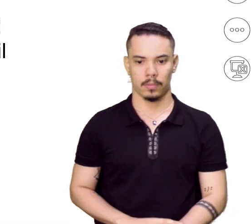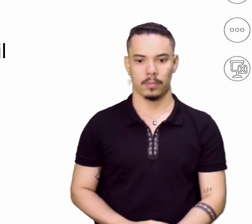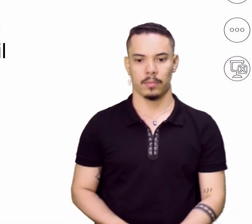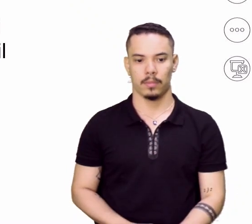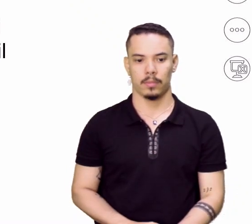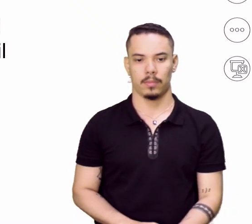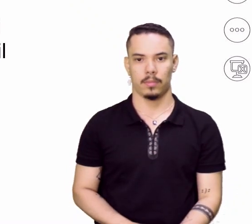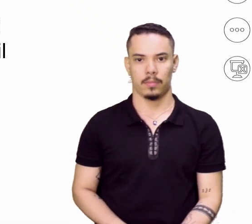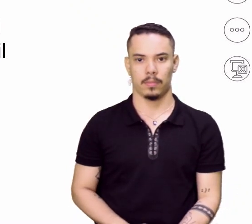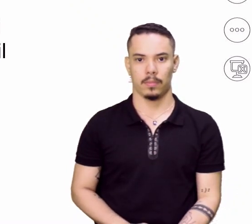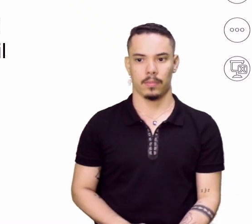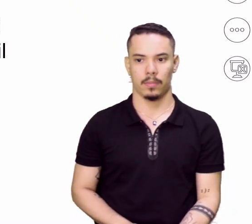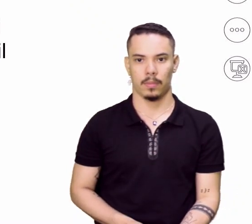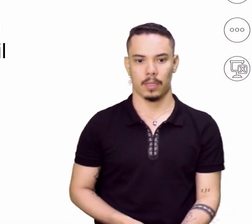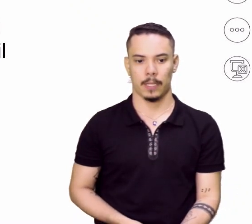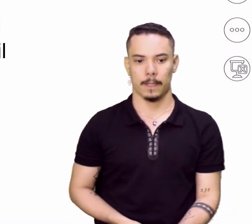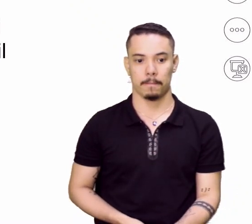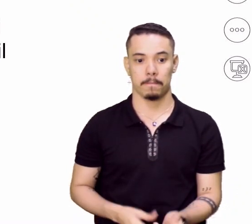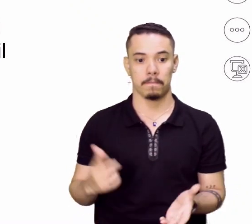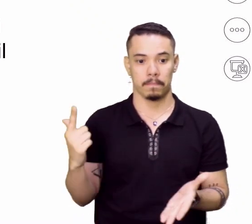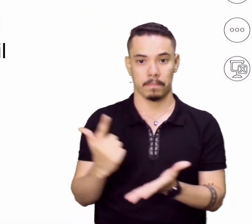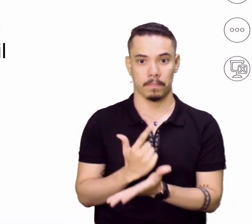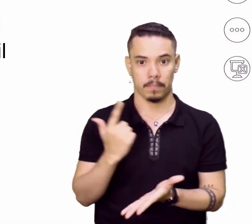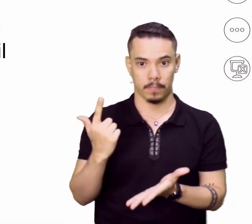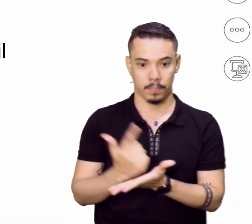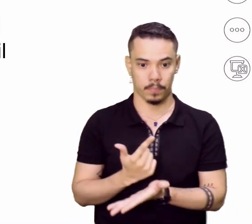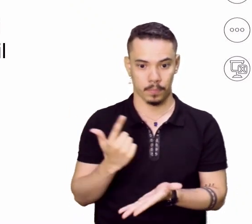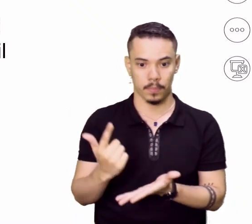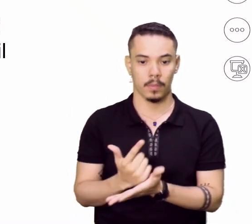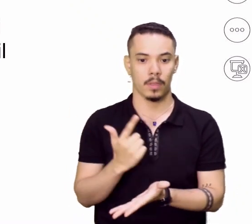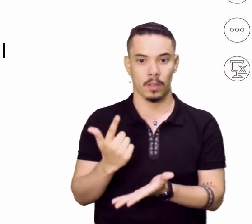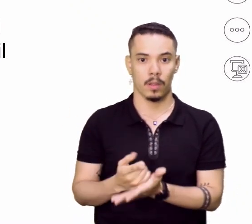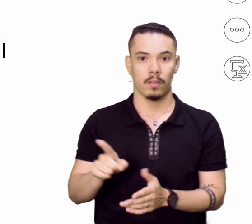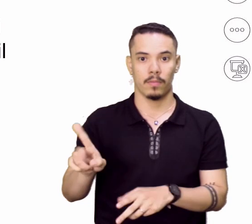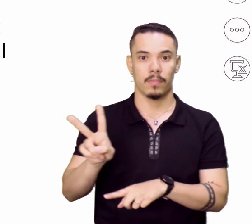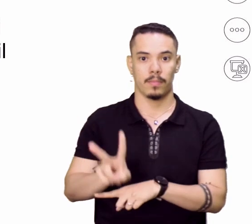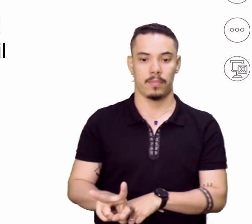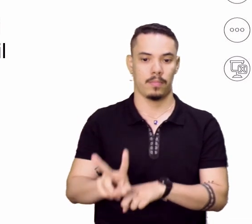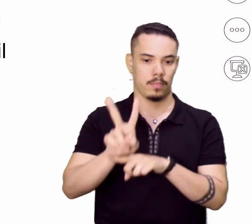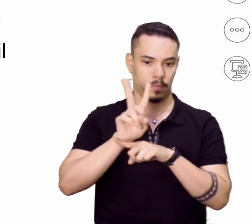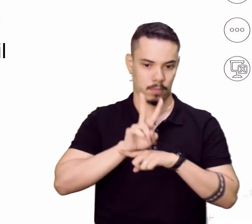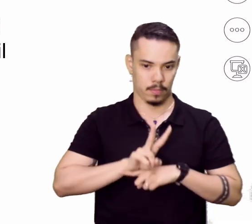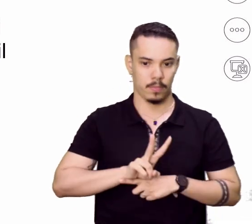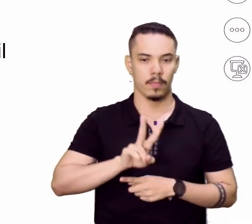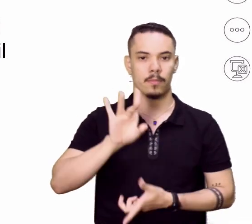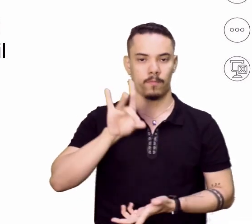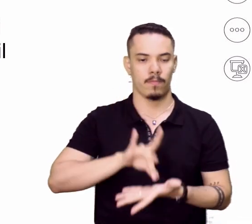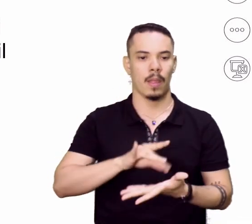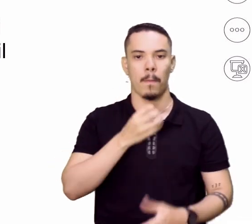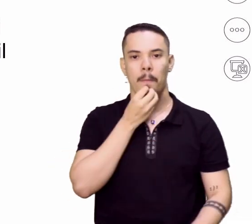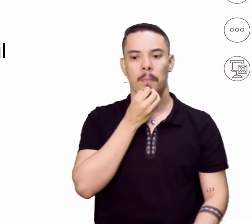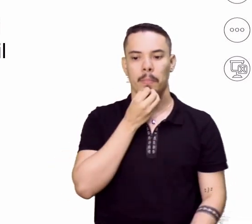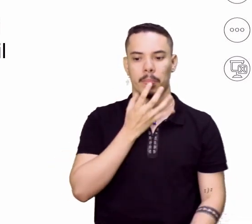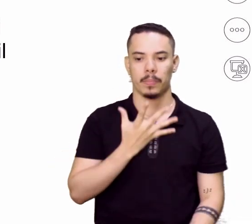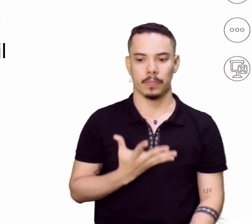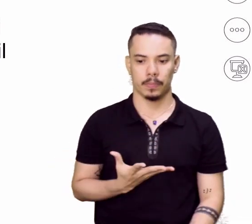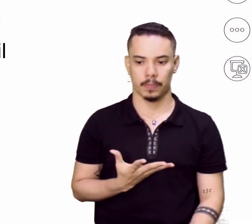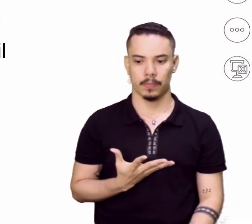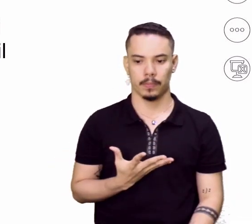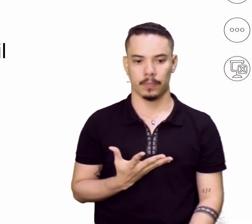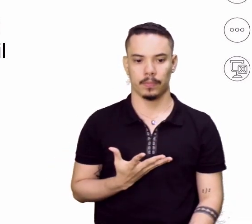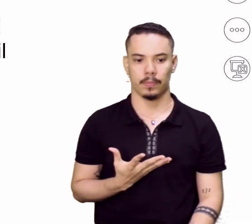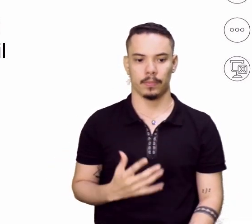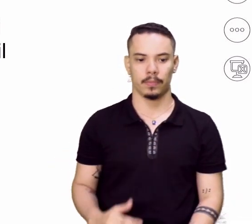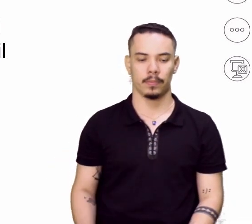really good. O livro do qual você me emprestou é realmente bom.